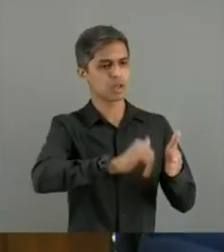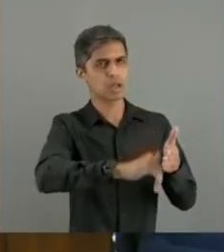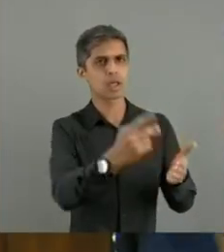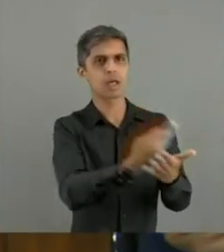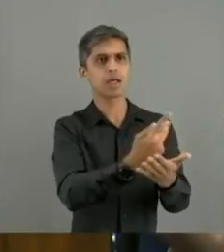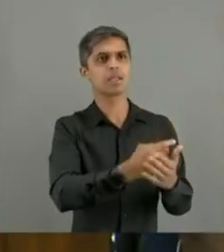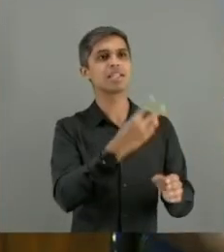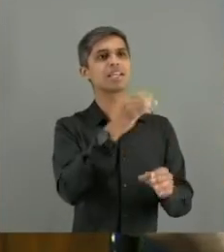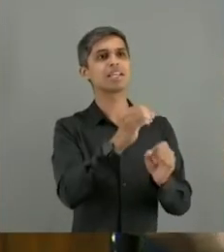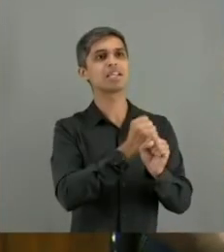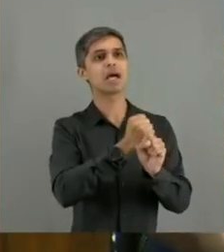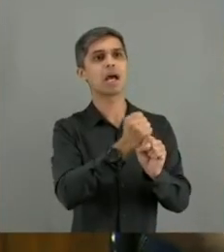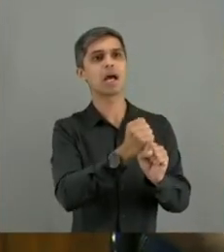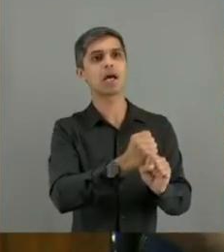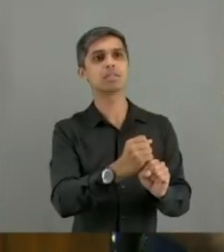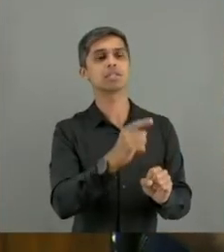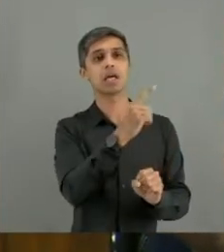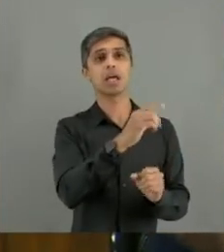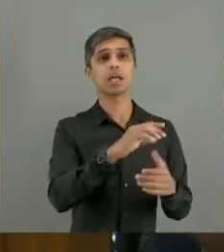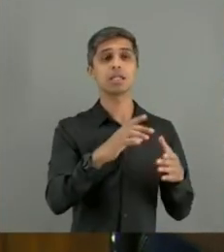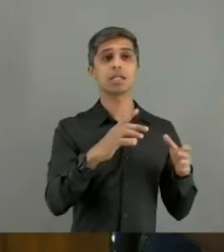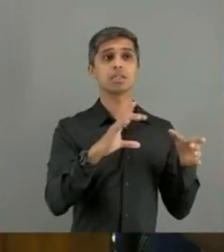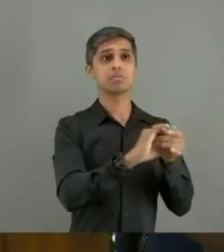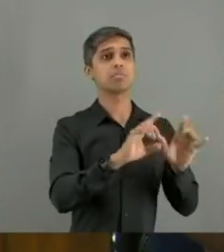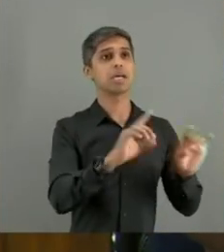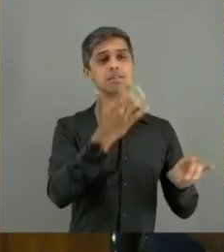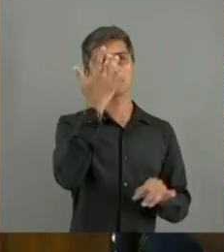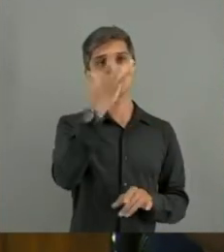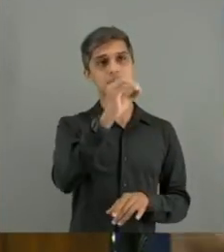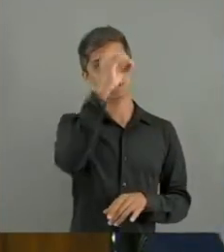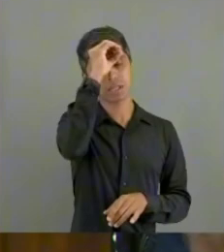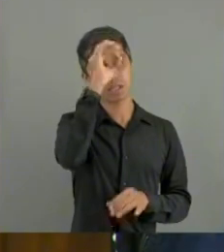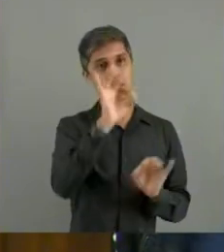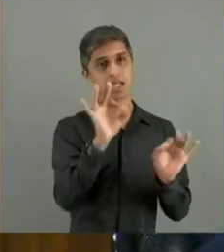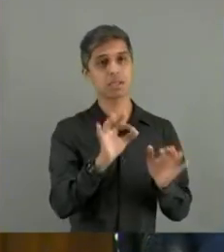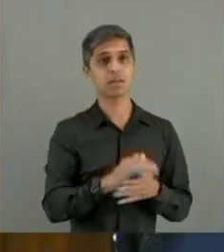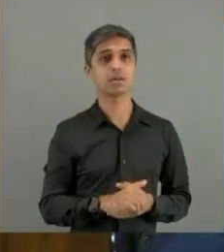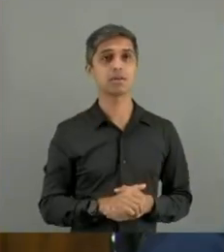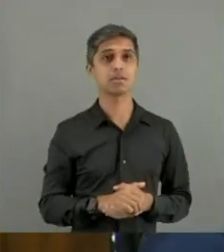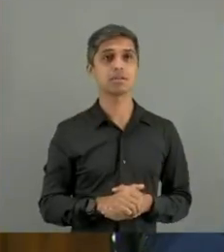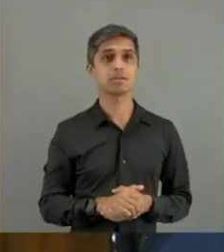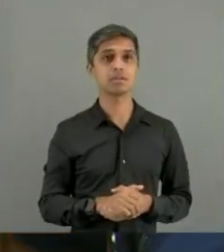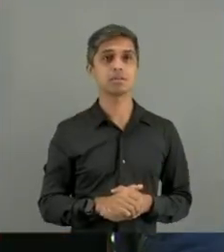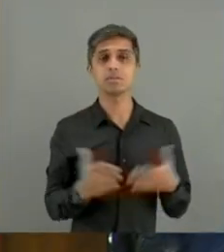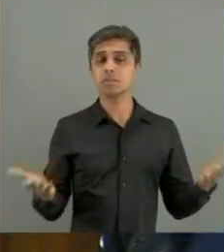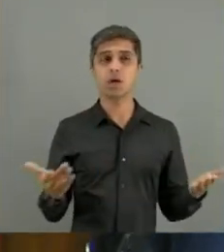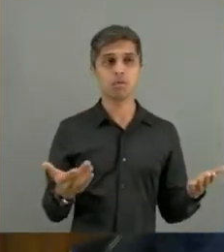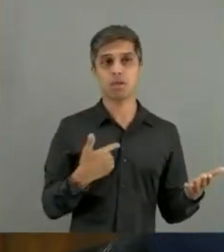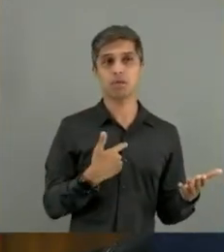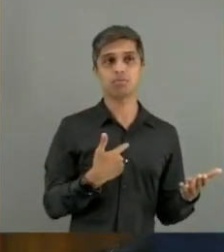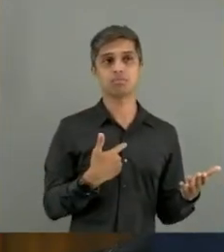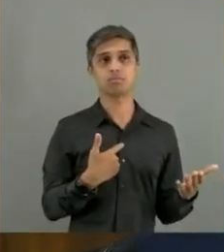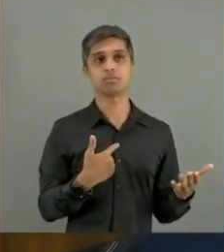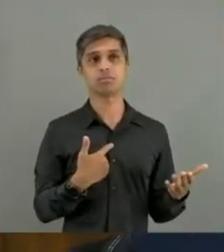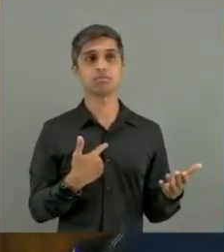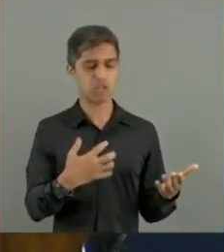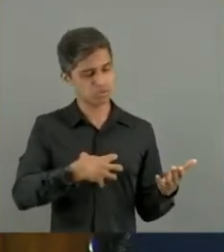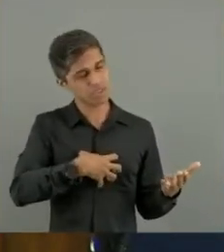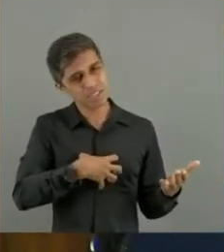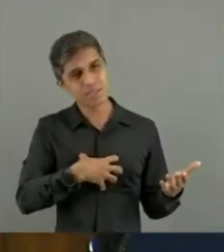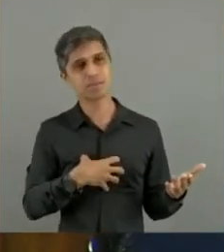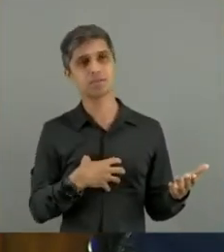após 30 anos no escândalo de fraude. Faz 30 anos que ela era associada sem saber. Então, eu